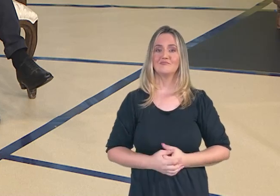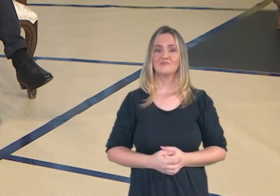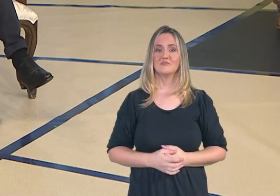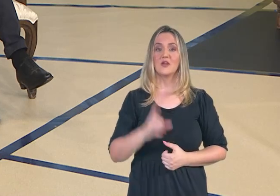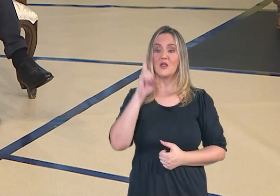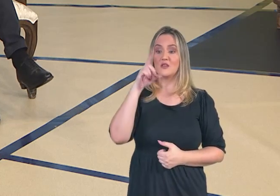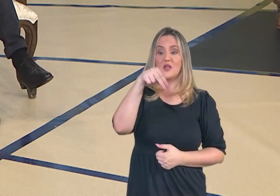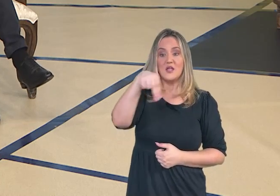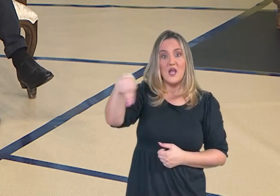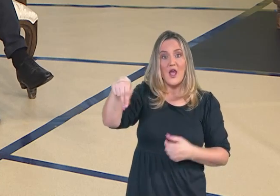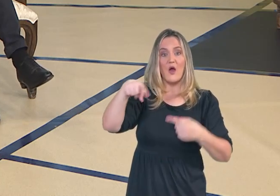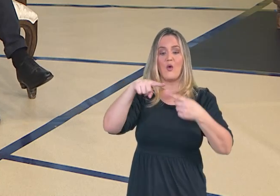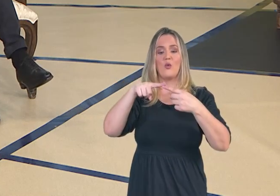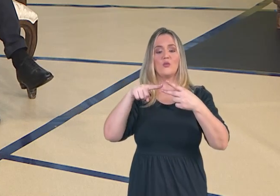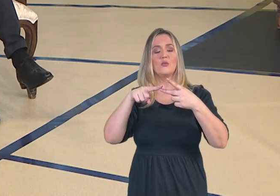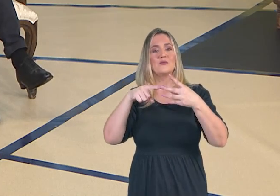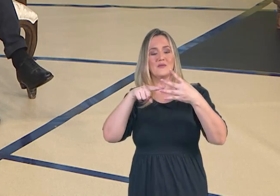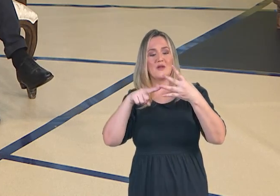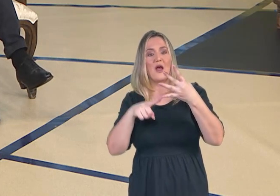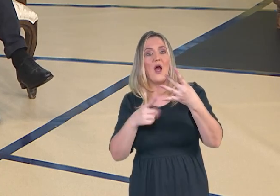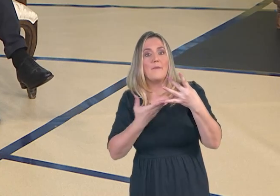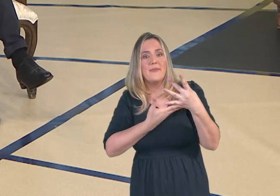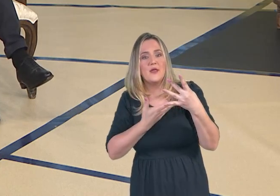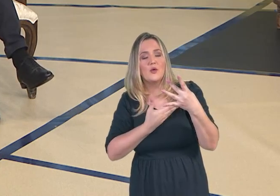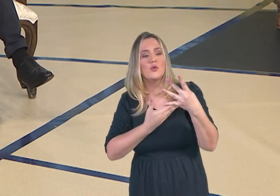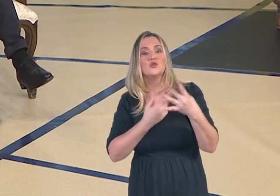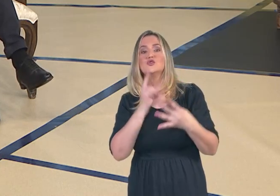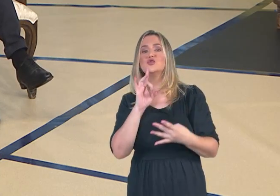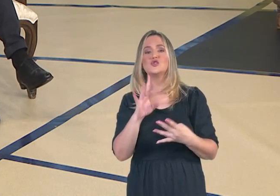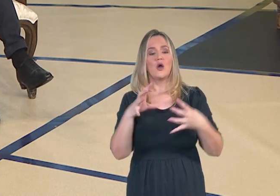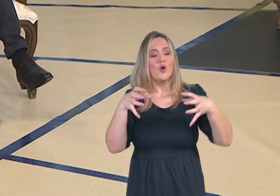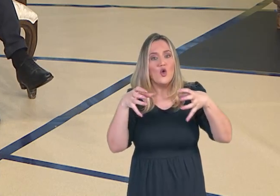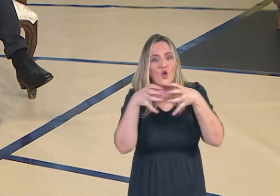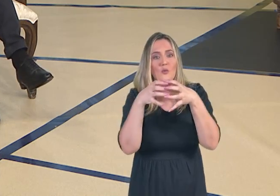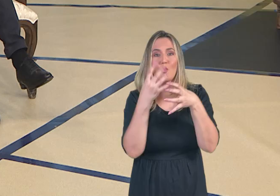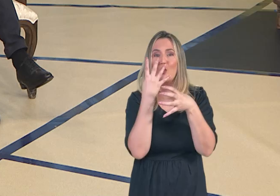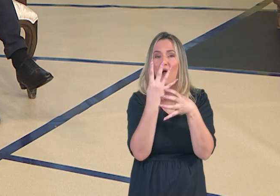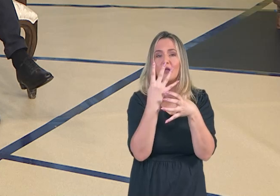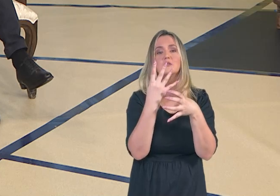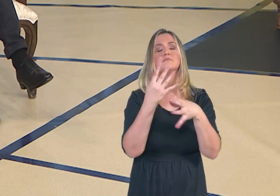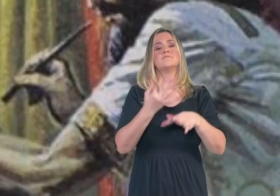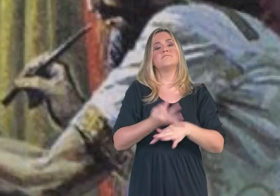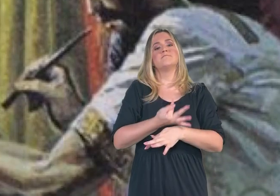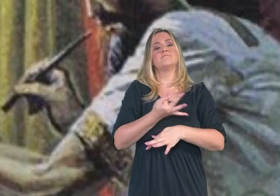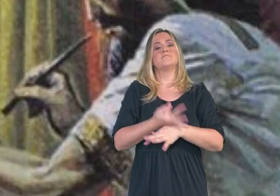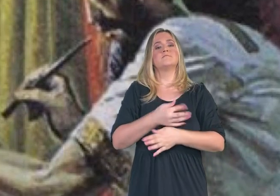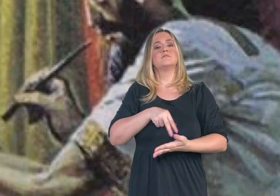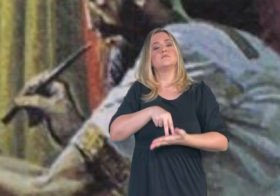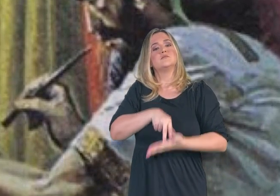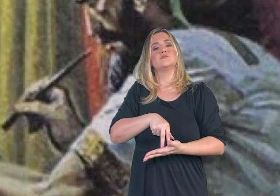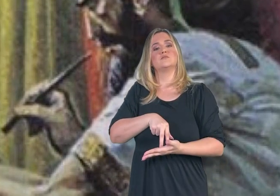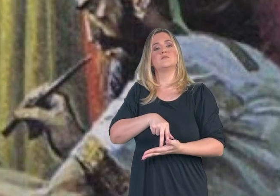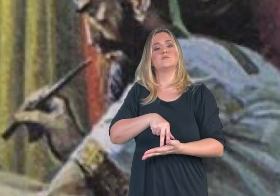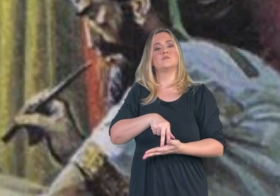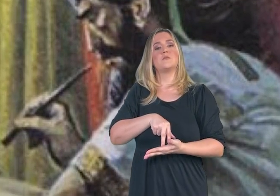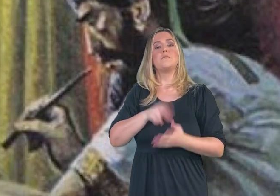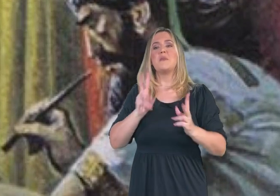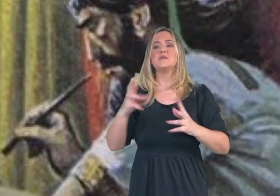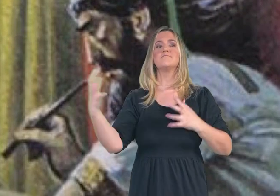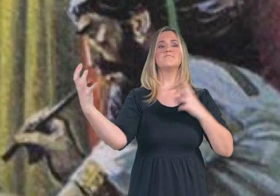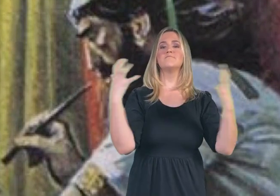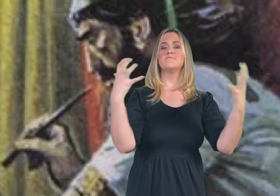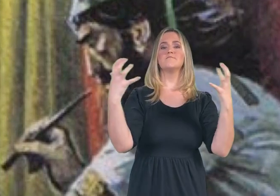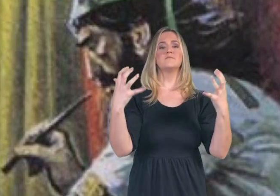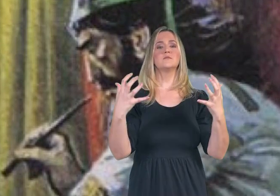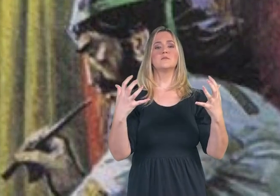os únicos judeus remanescentes a ficarem fiéis em meio àquela cultura estrangeira. O currículo babilônico, embora